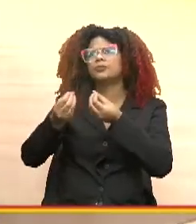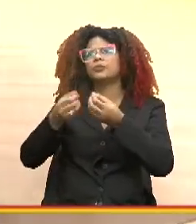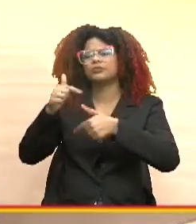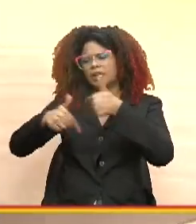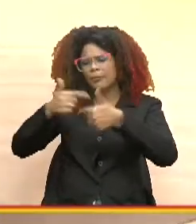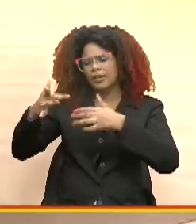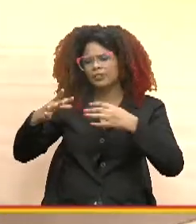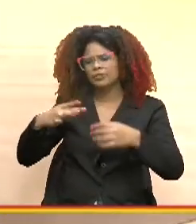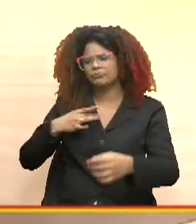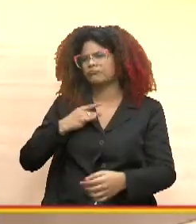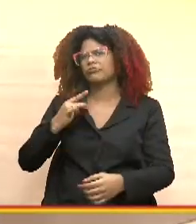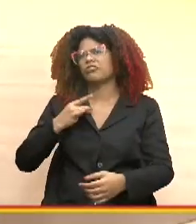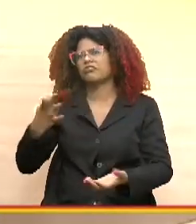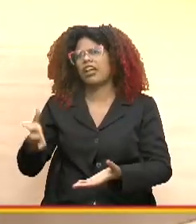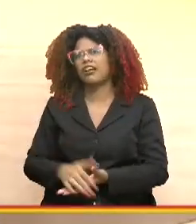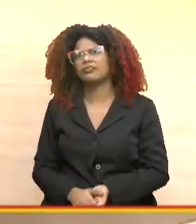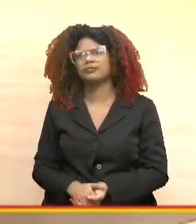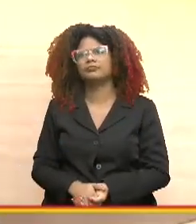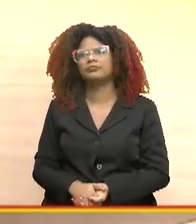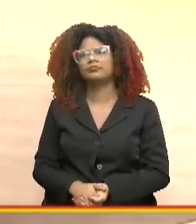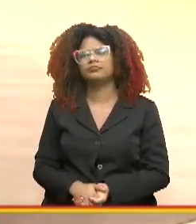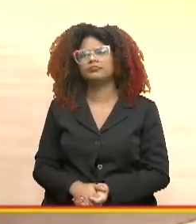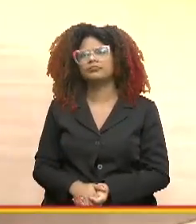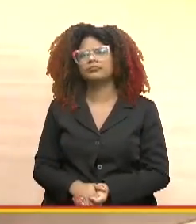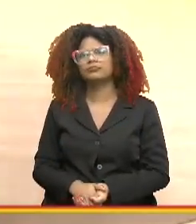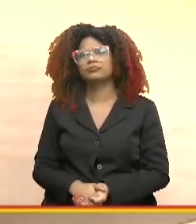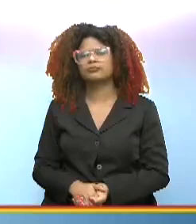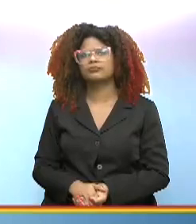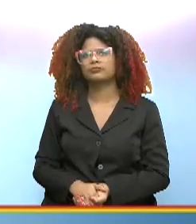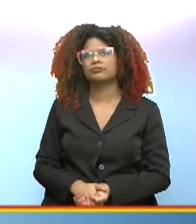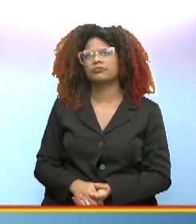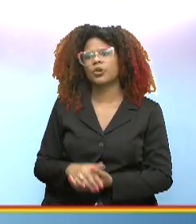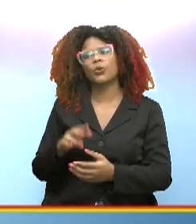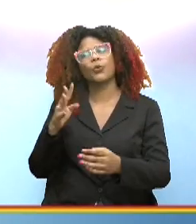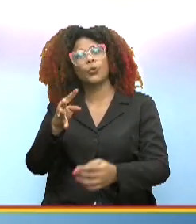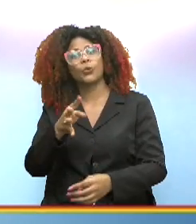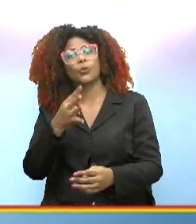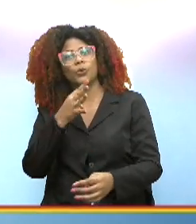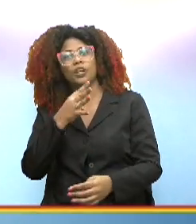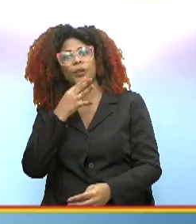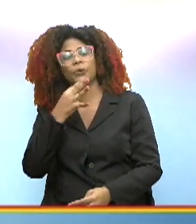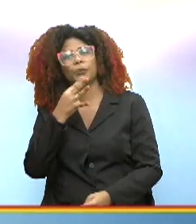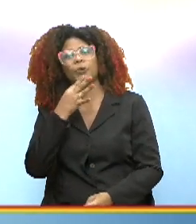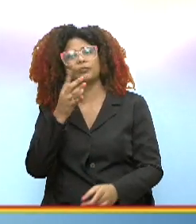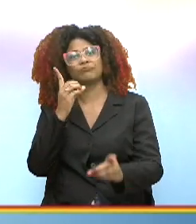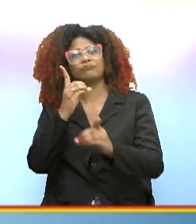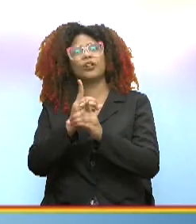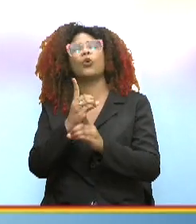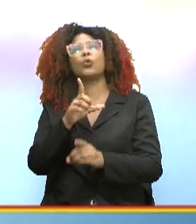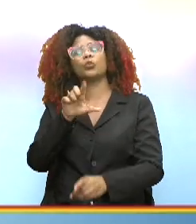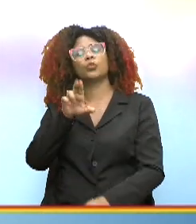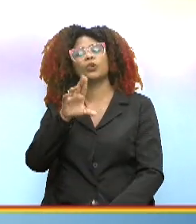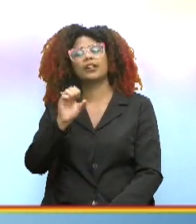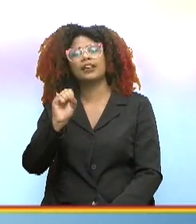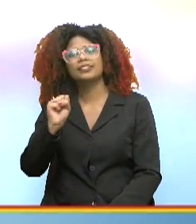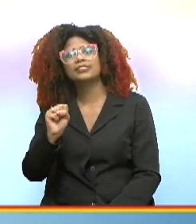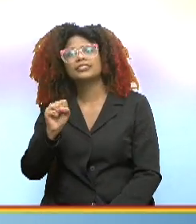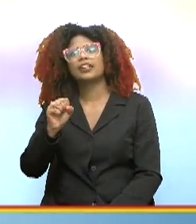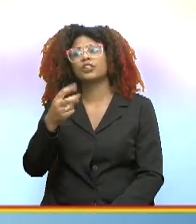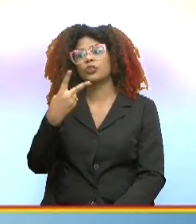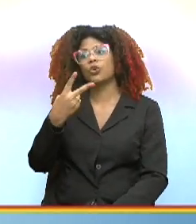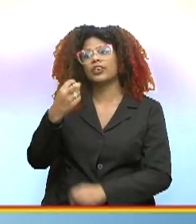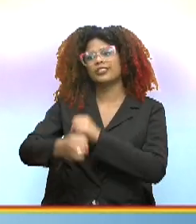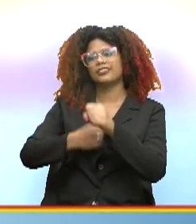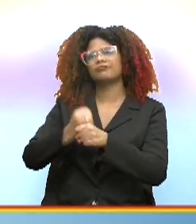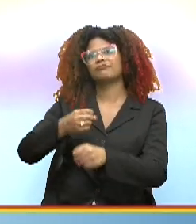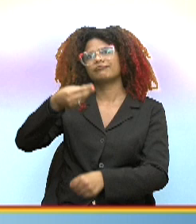voluntário né E aí foi que aí eu fui reconheci o Lucas foram dois anos de padrinhamento E aí quando